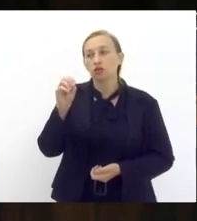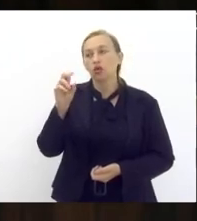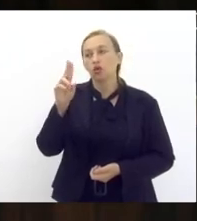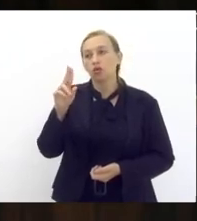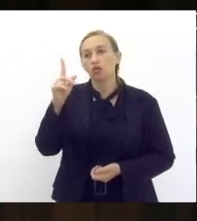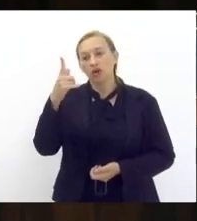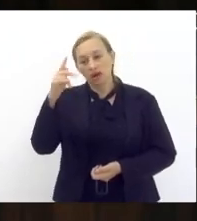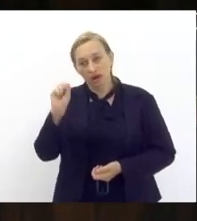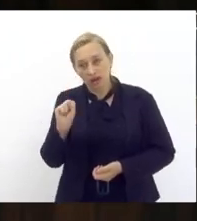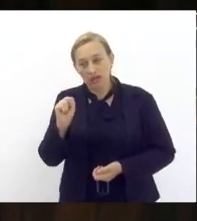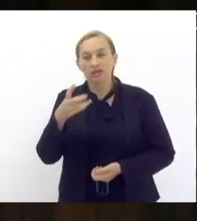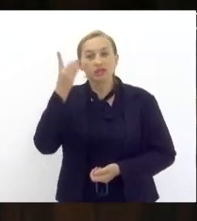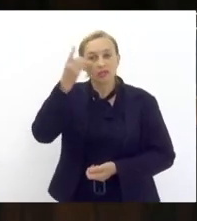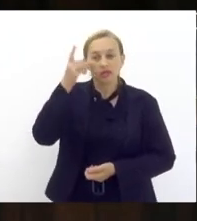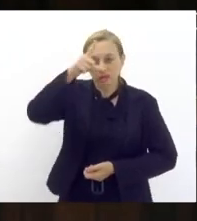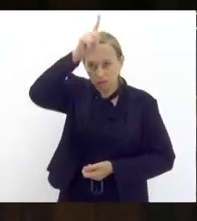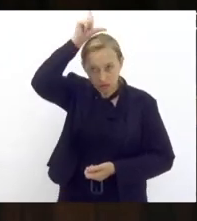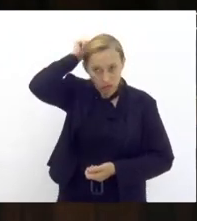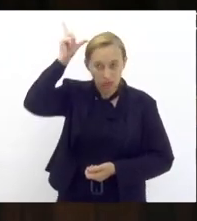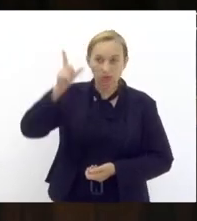deputado Luiz Paulo,